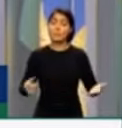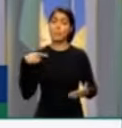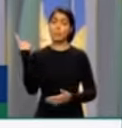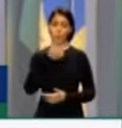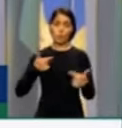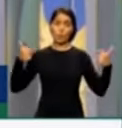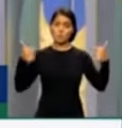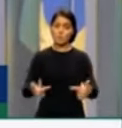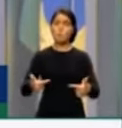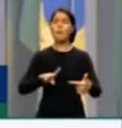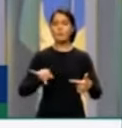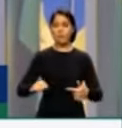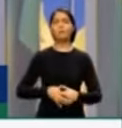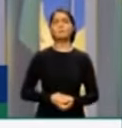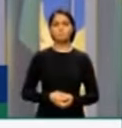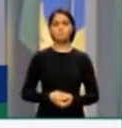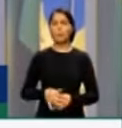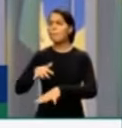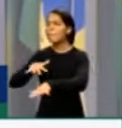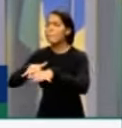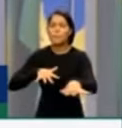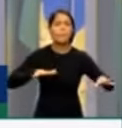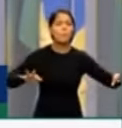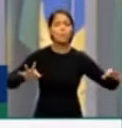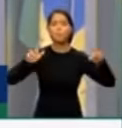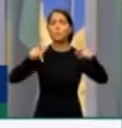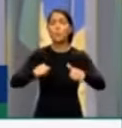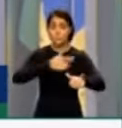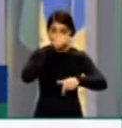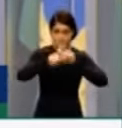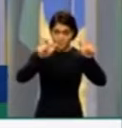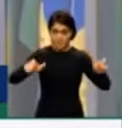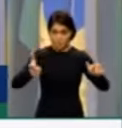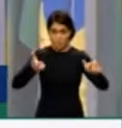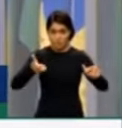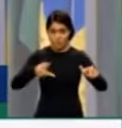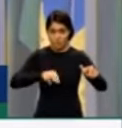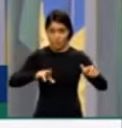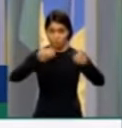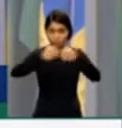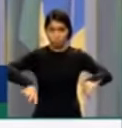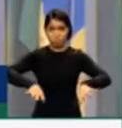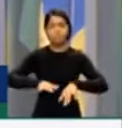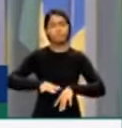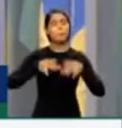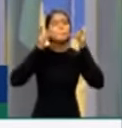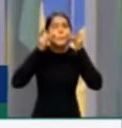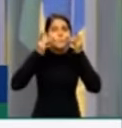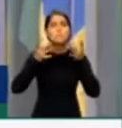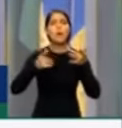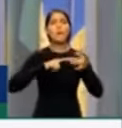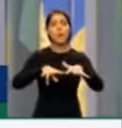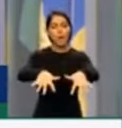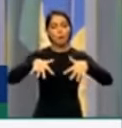frente dessa campanha mobilizando todos aqueles que querem a derrubada desse veto de forma presencial inclusive fazendo